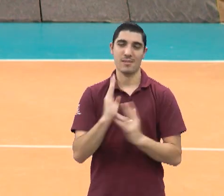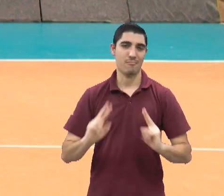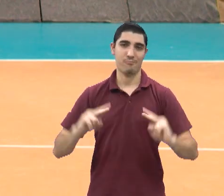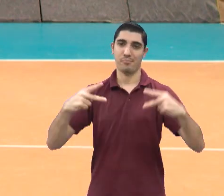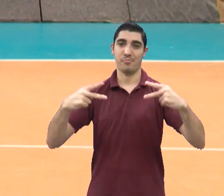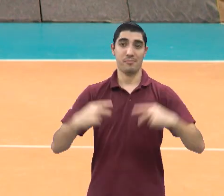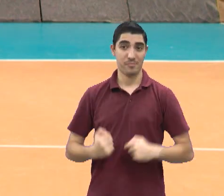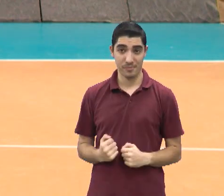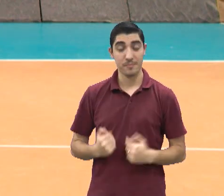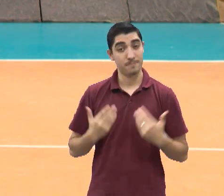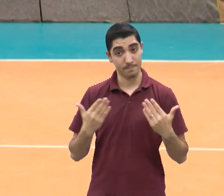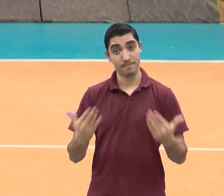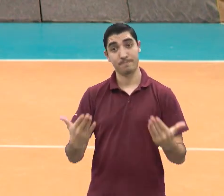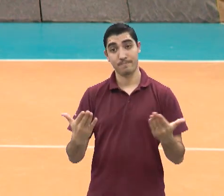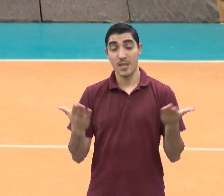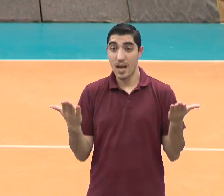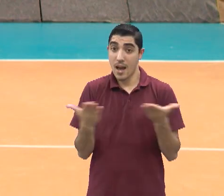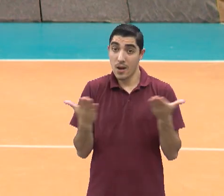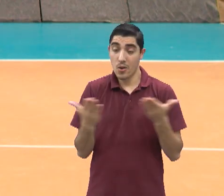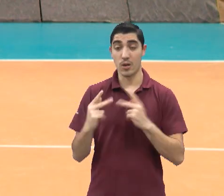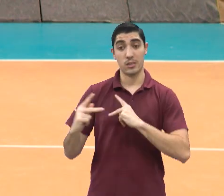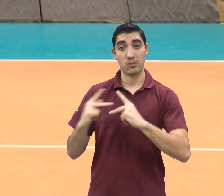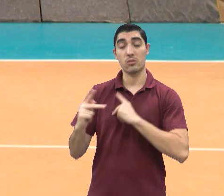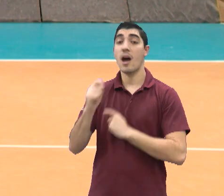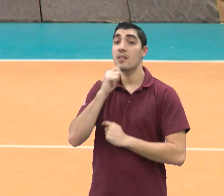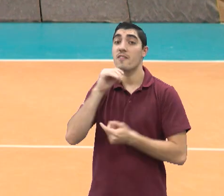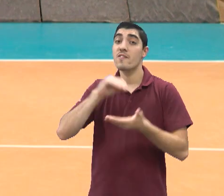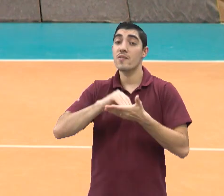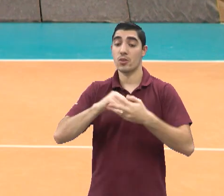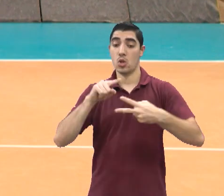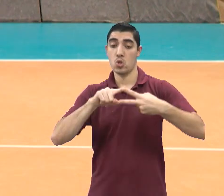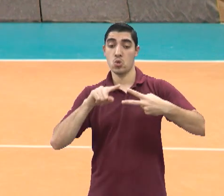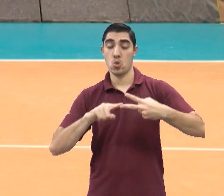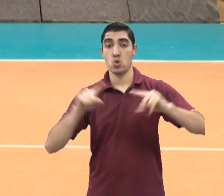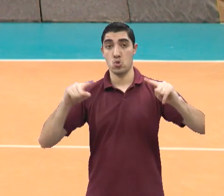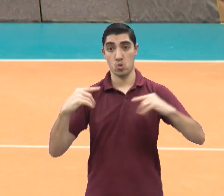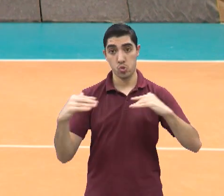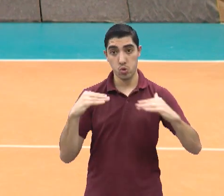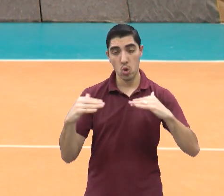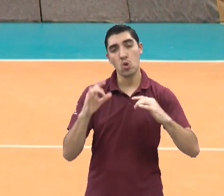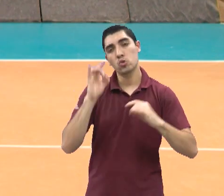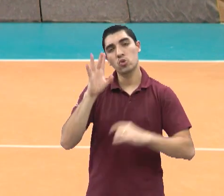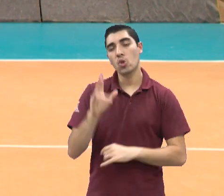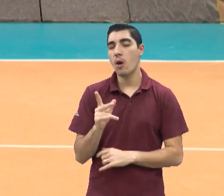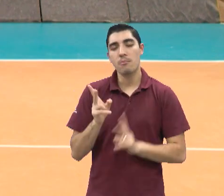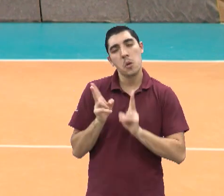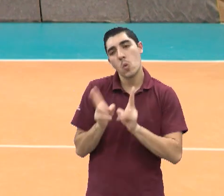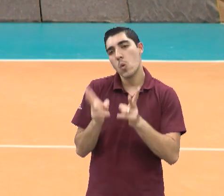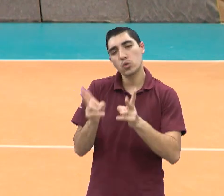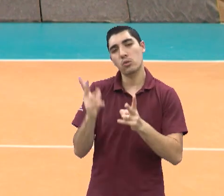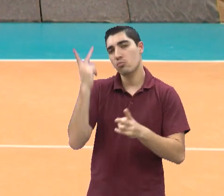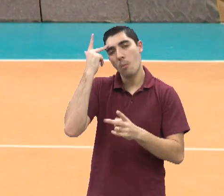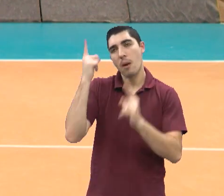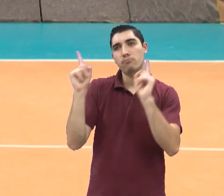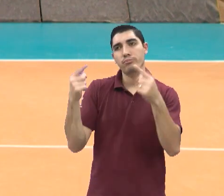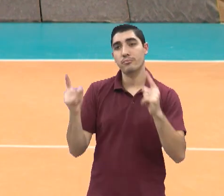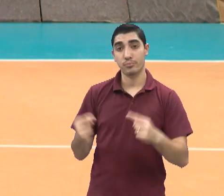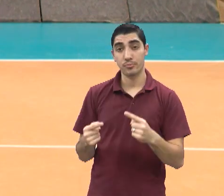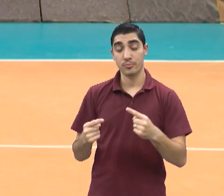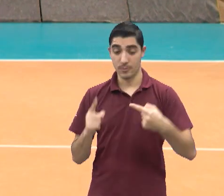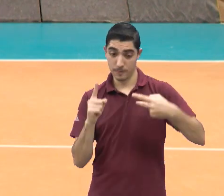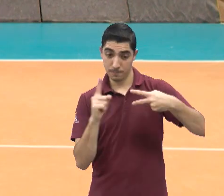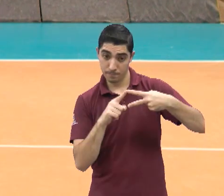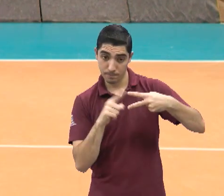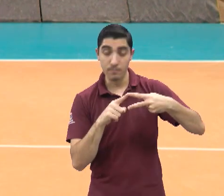Vôlei. Agora o time tem mais 2 jogos pela frente para cumprir tabela na competição, sendo o primeiro deles